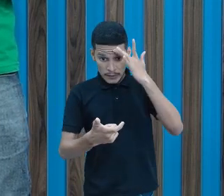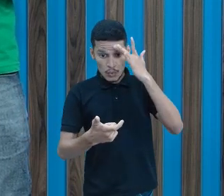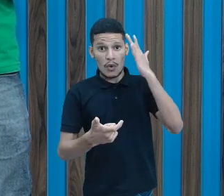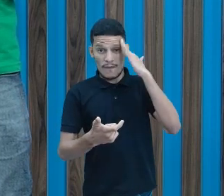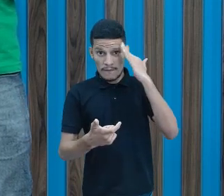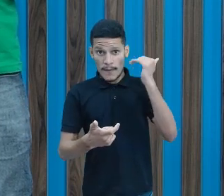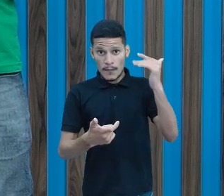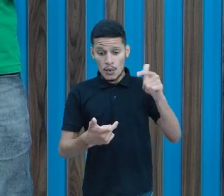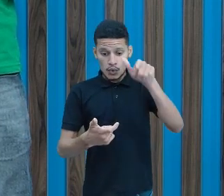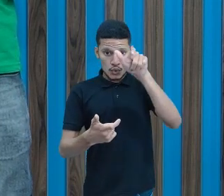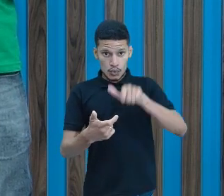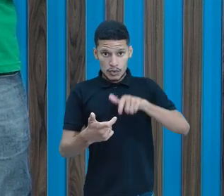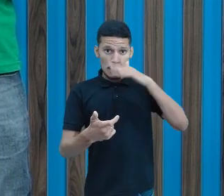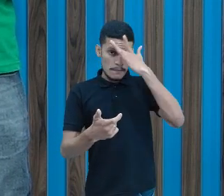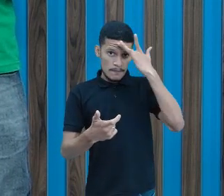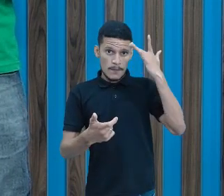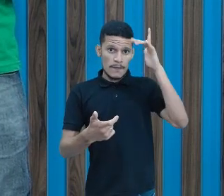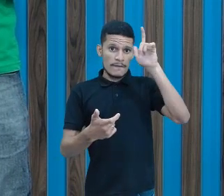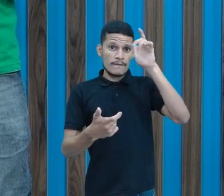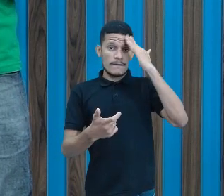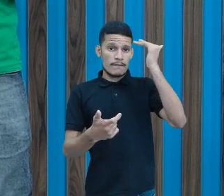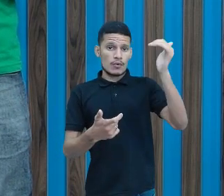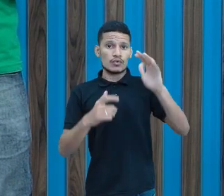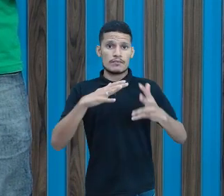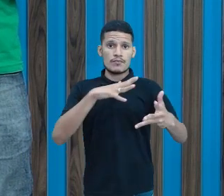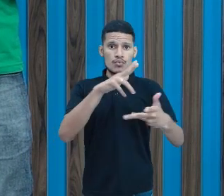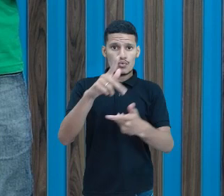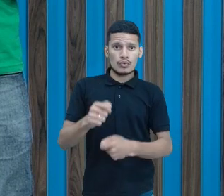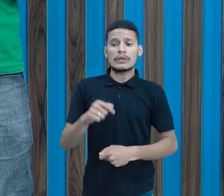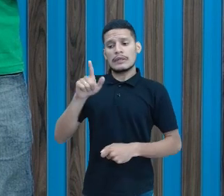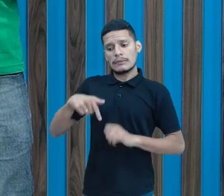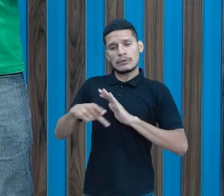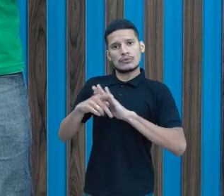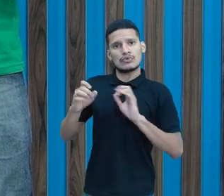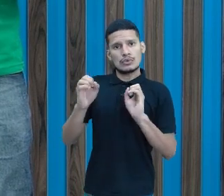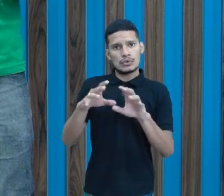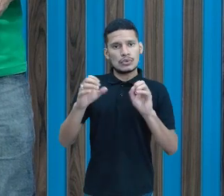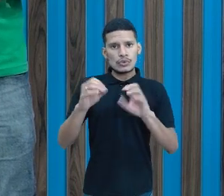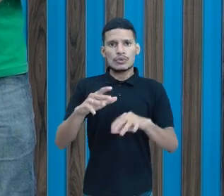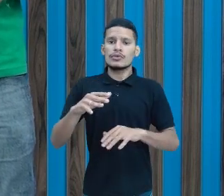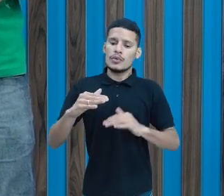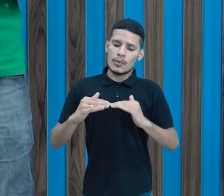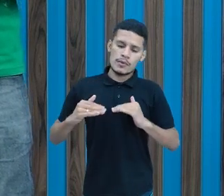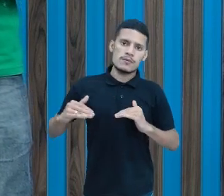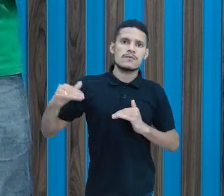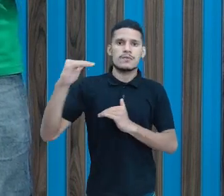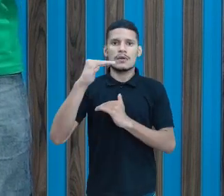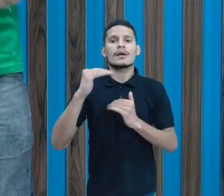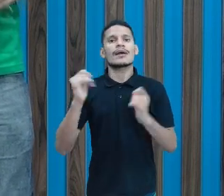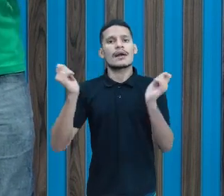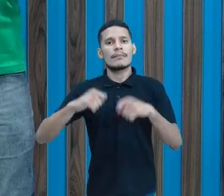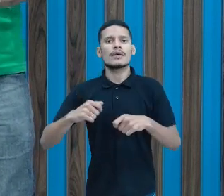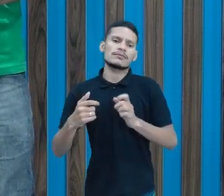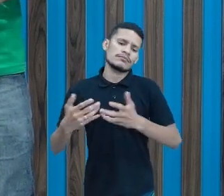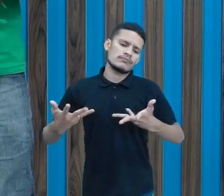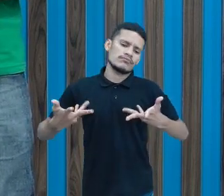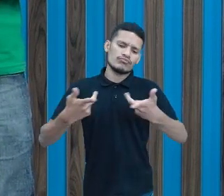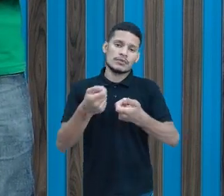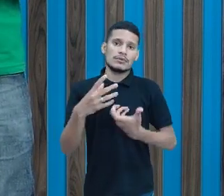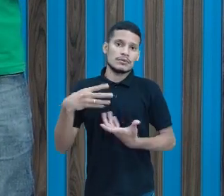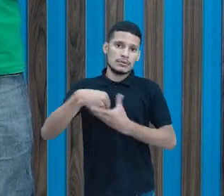inteiro, como um dos grandes pensadores da educação, né, que trouxe uma contribuição maravilhosa para a educação no Brasil, no